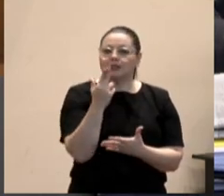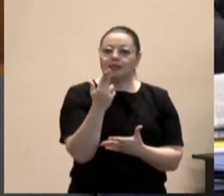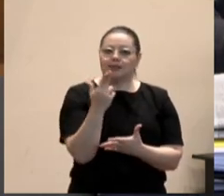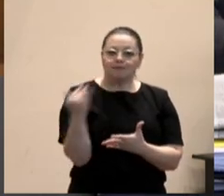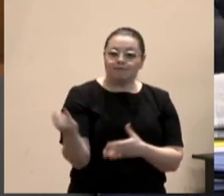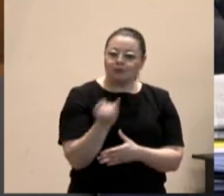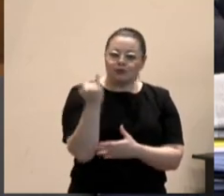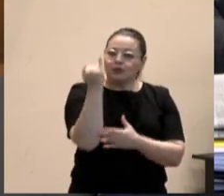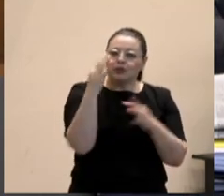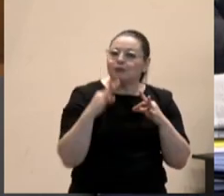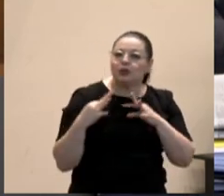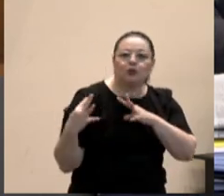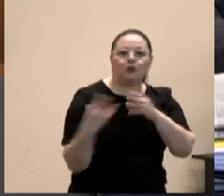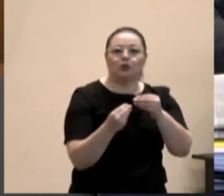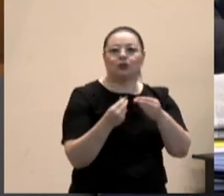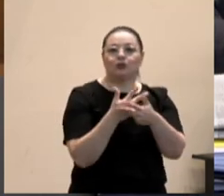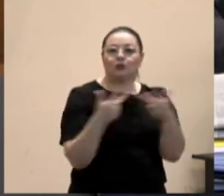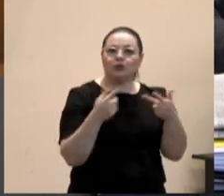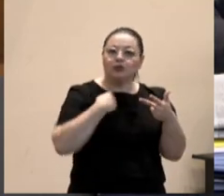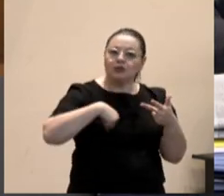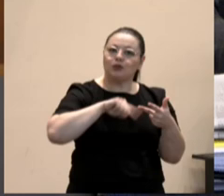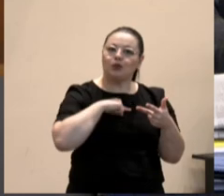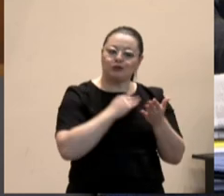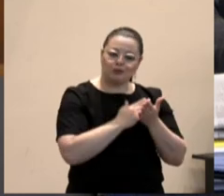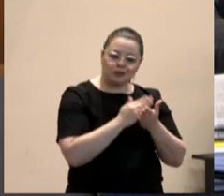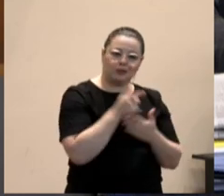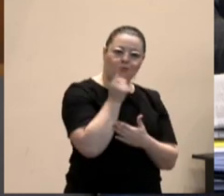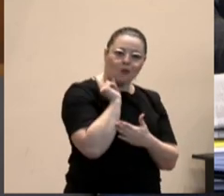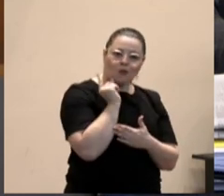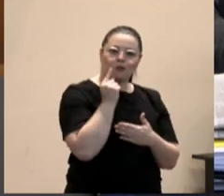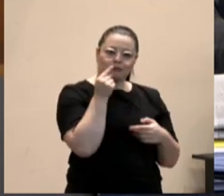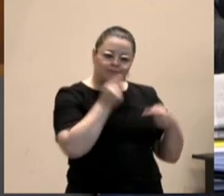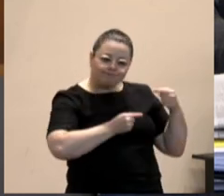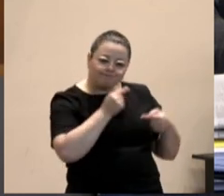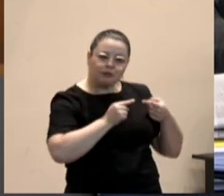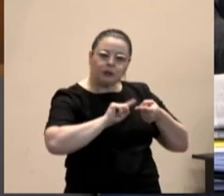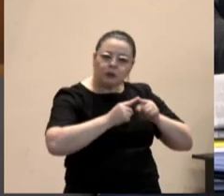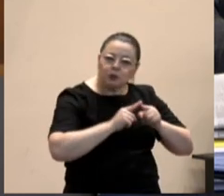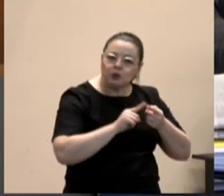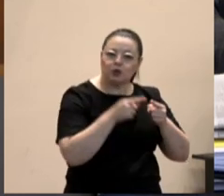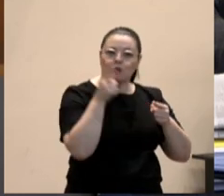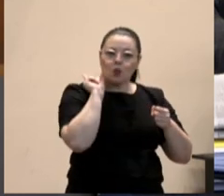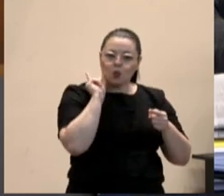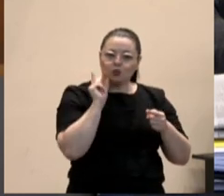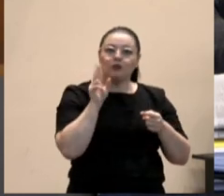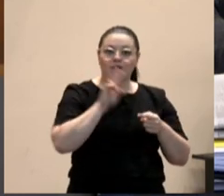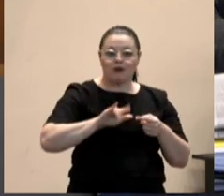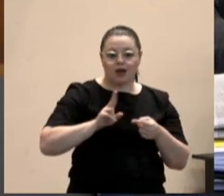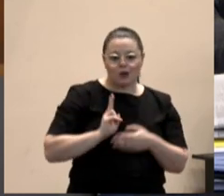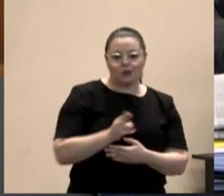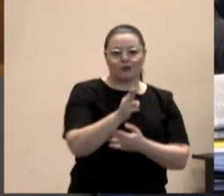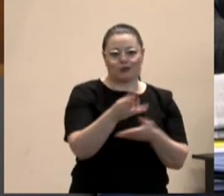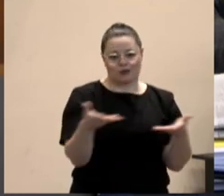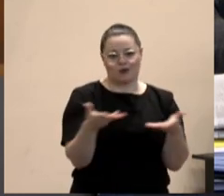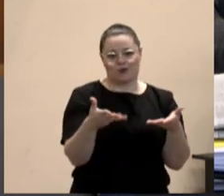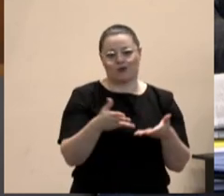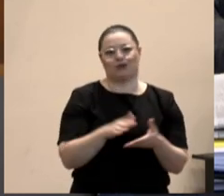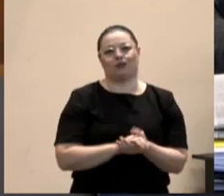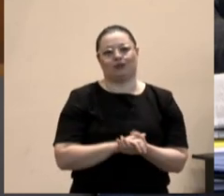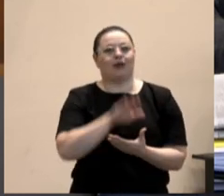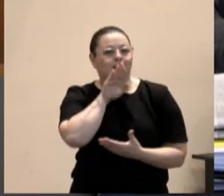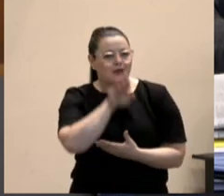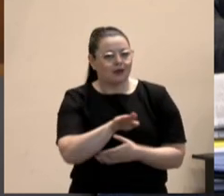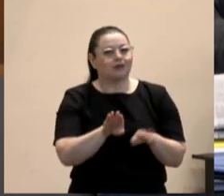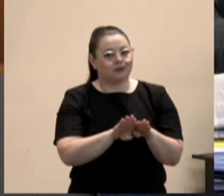que a gente vem discutindo desde ontem e que continuará discutindo hoje à tarde. Né. Importante saber